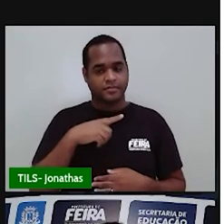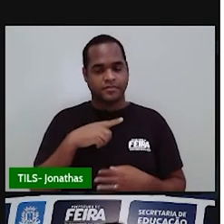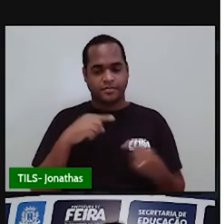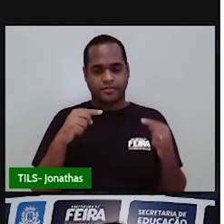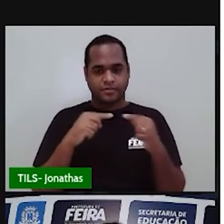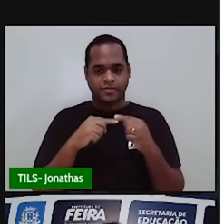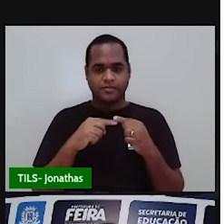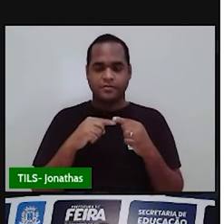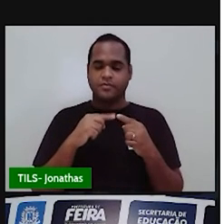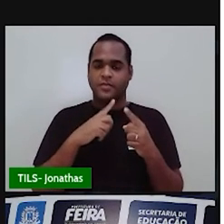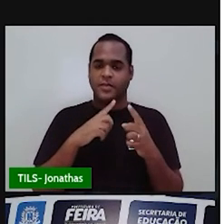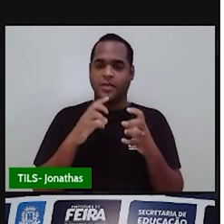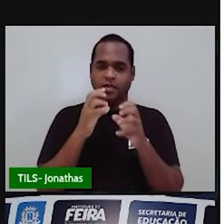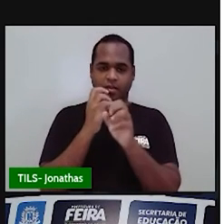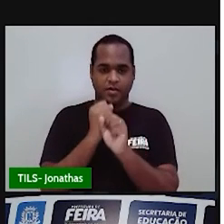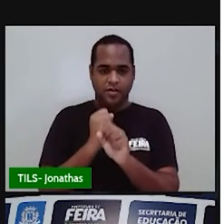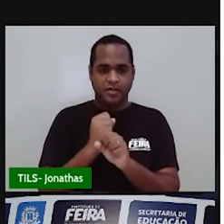de